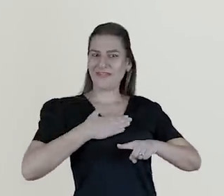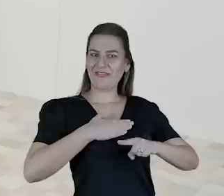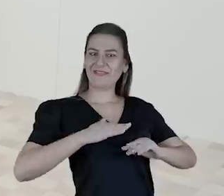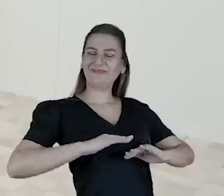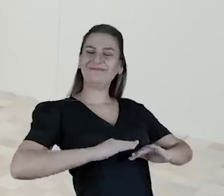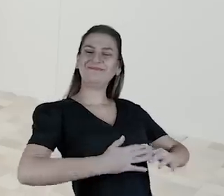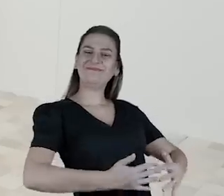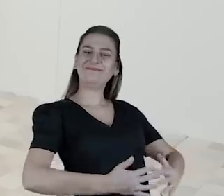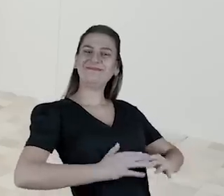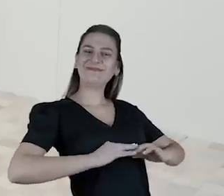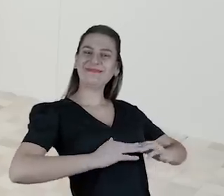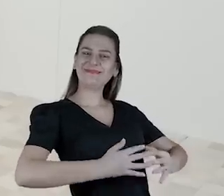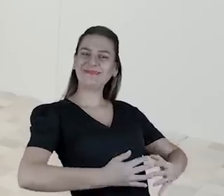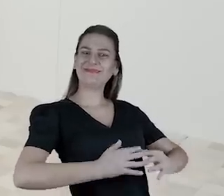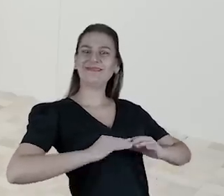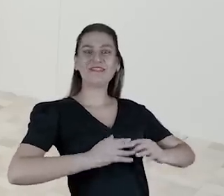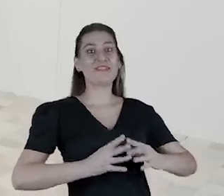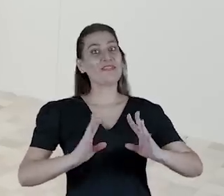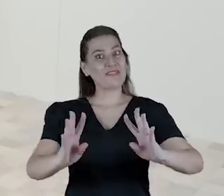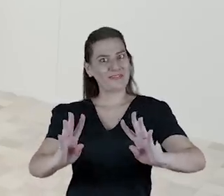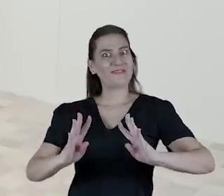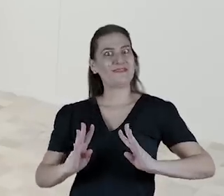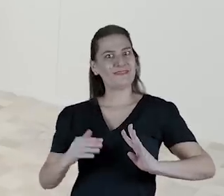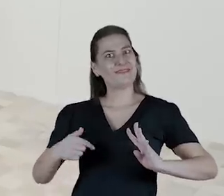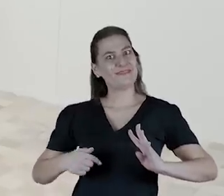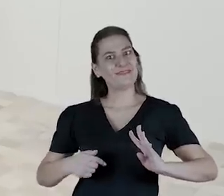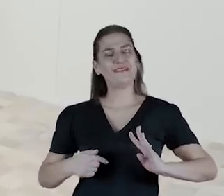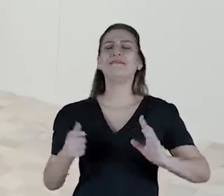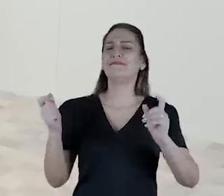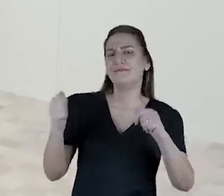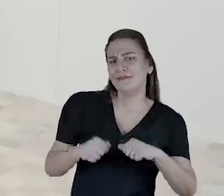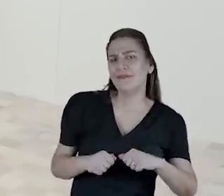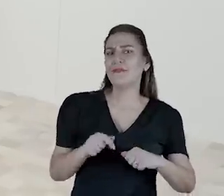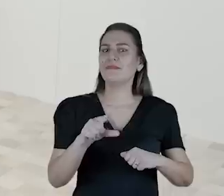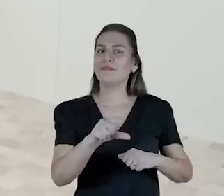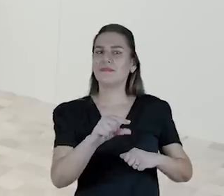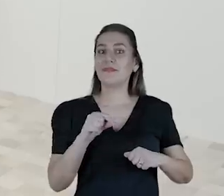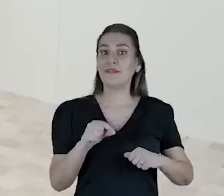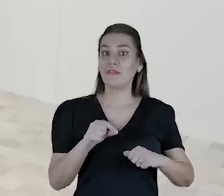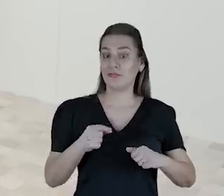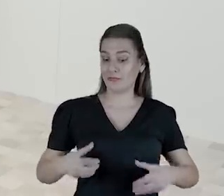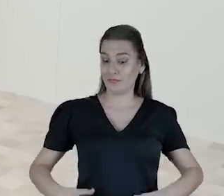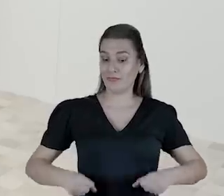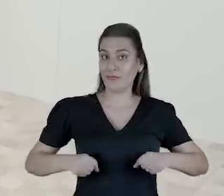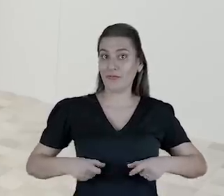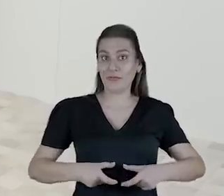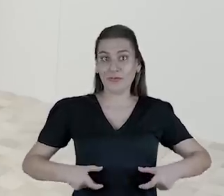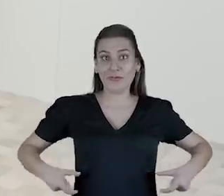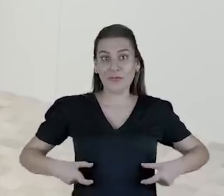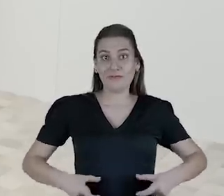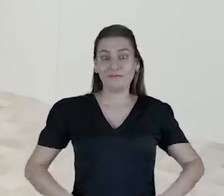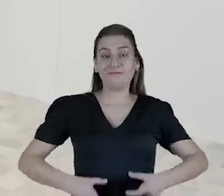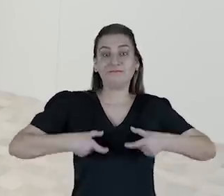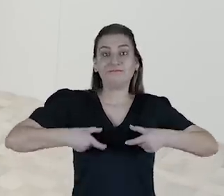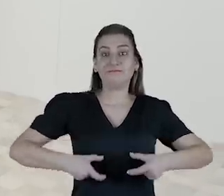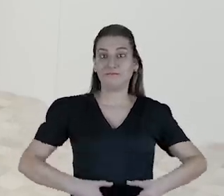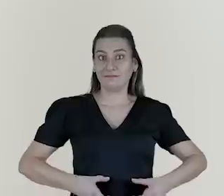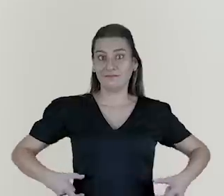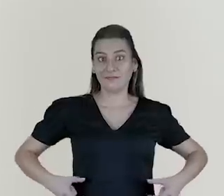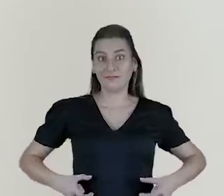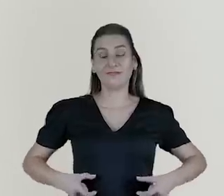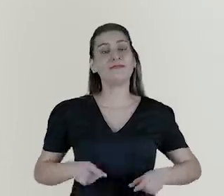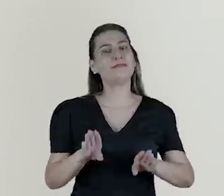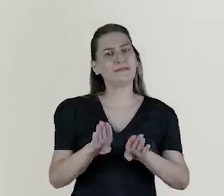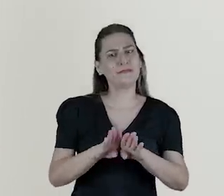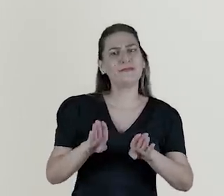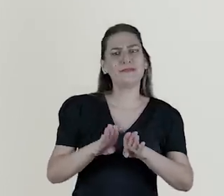mostra, e eu confesso que acho lindo, também tem a opção de usar a calça com elástico para posicioná-la onde achar melhor. E